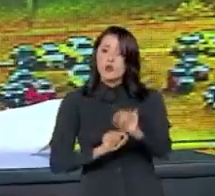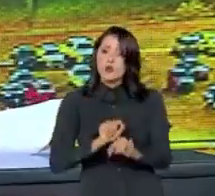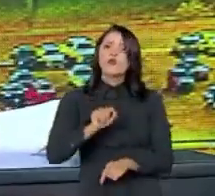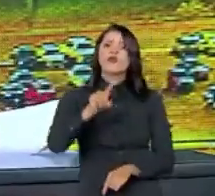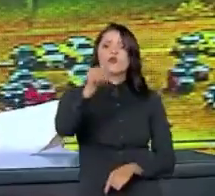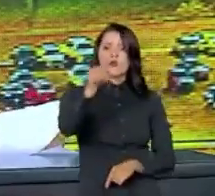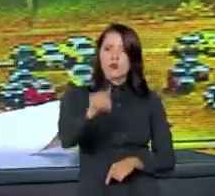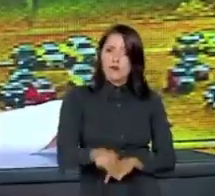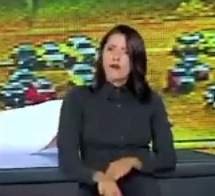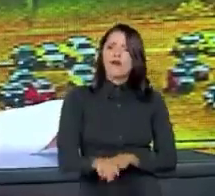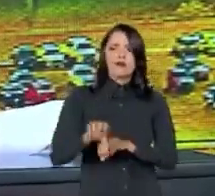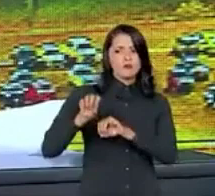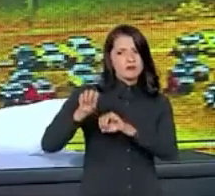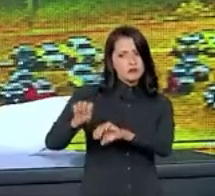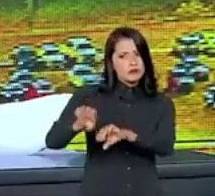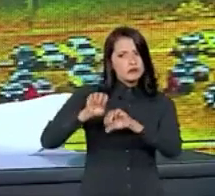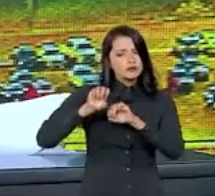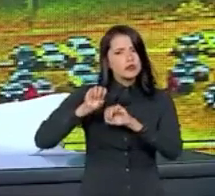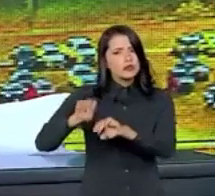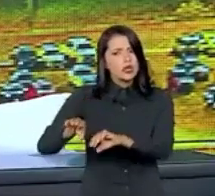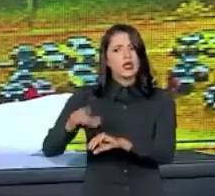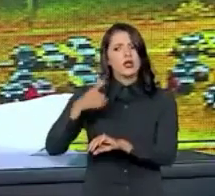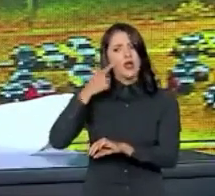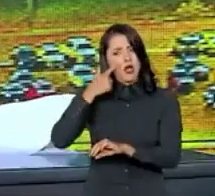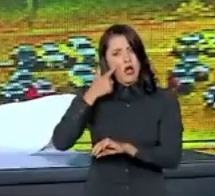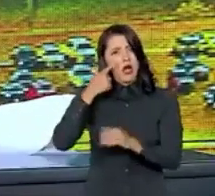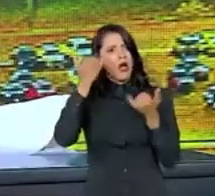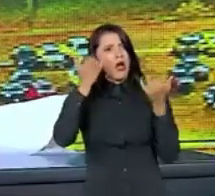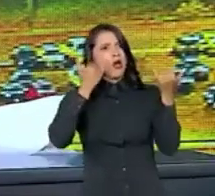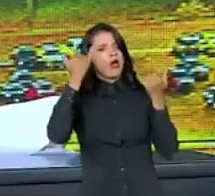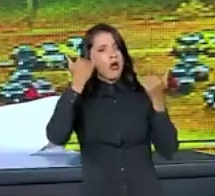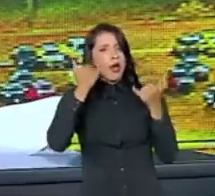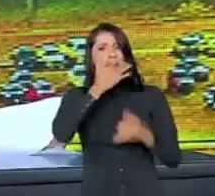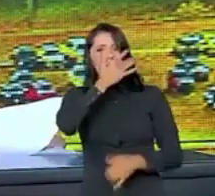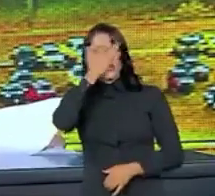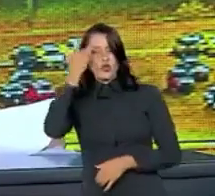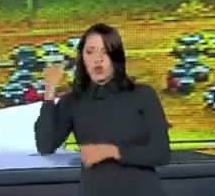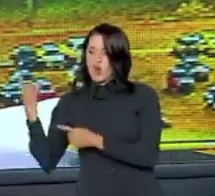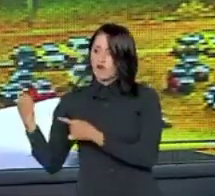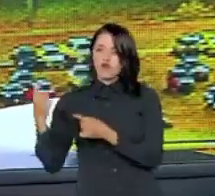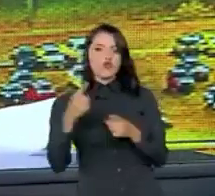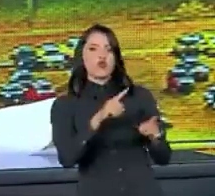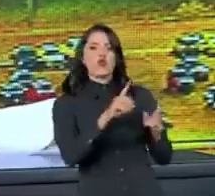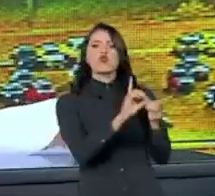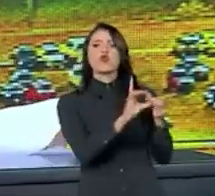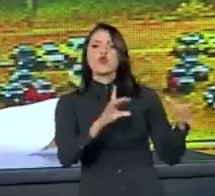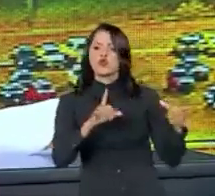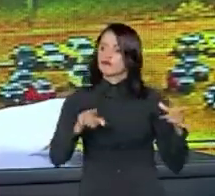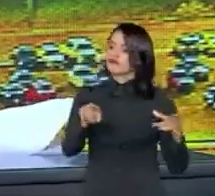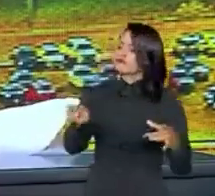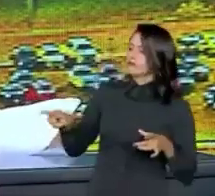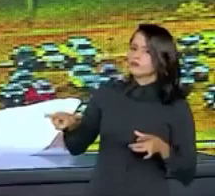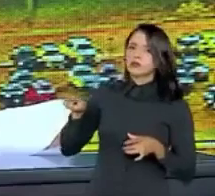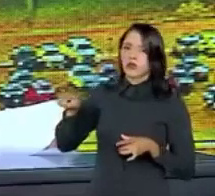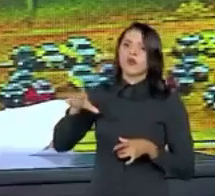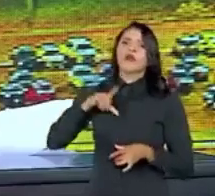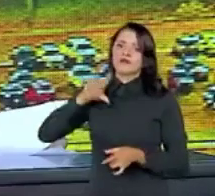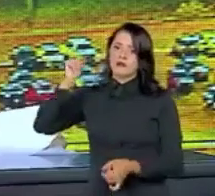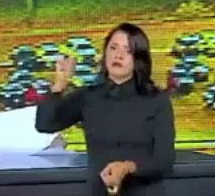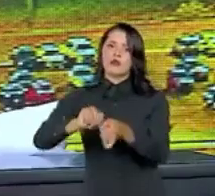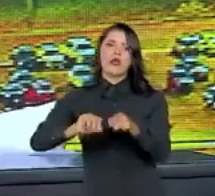ato pedagógico. Os que atentaram contra a nossa democracia cometeram um